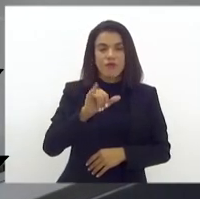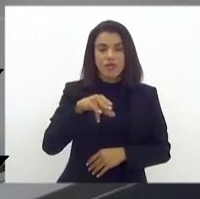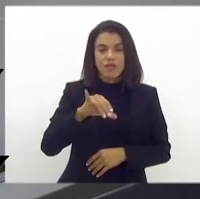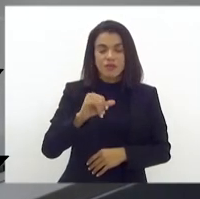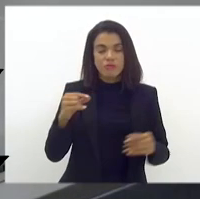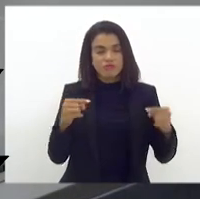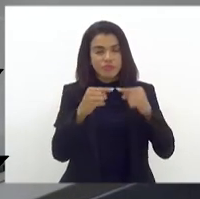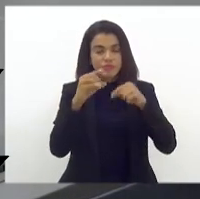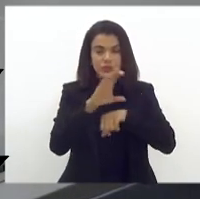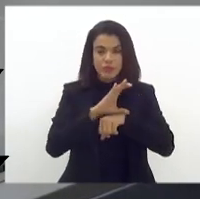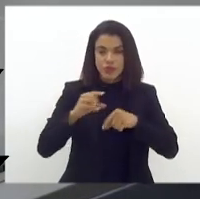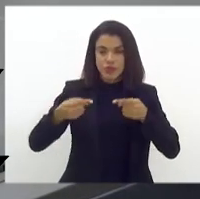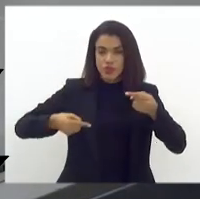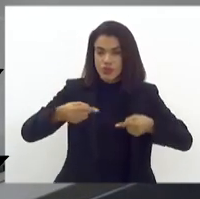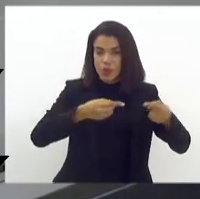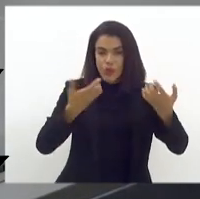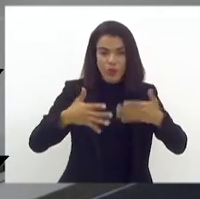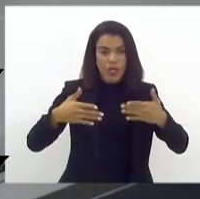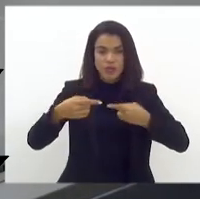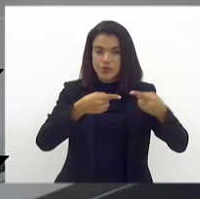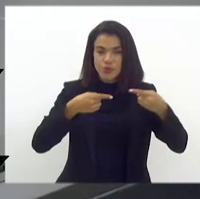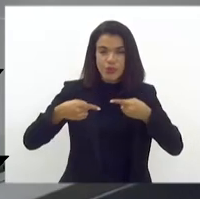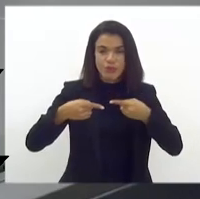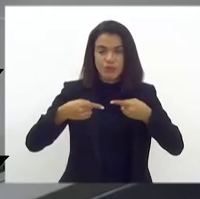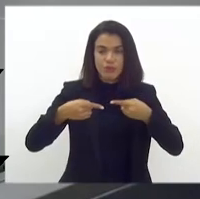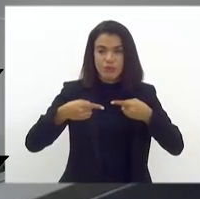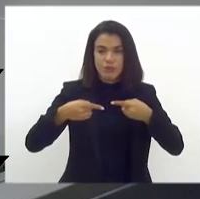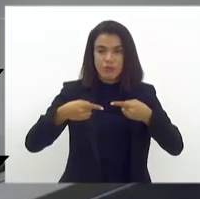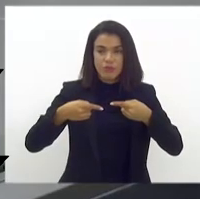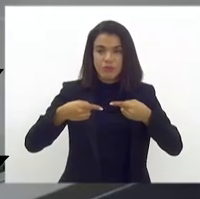constitucionalidade. Em discussão, não havendo quem queira discutir, só um minuto.